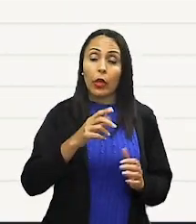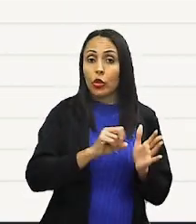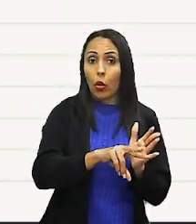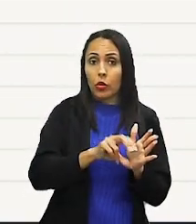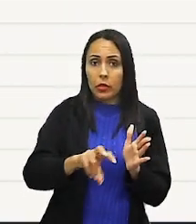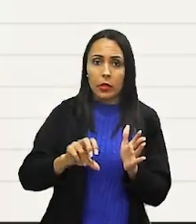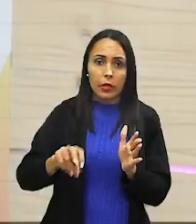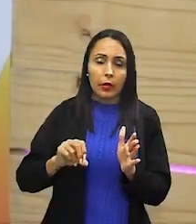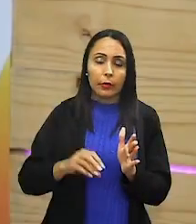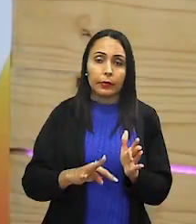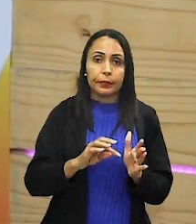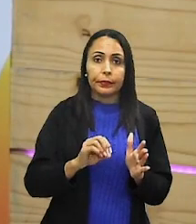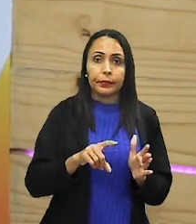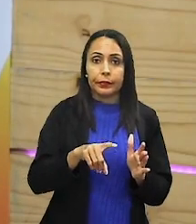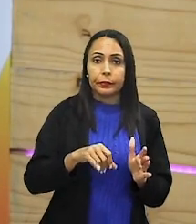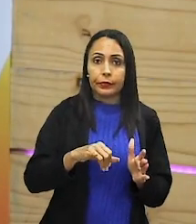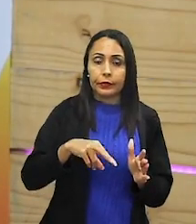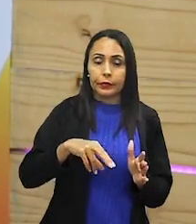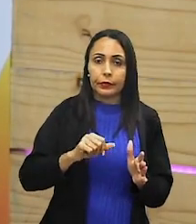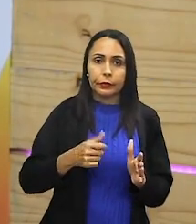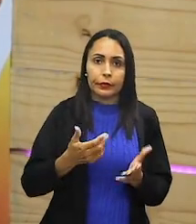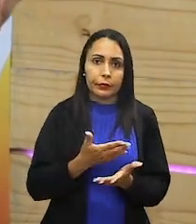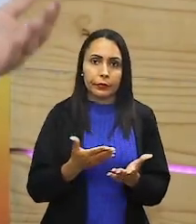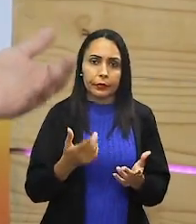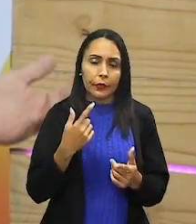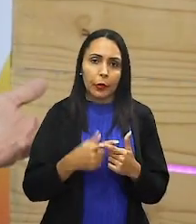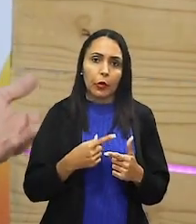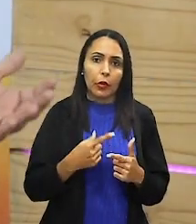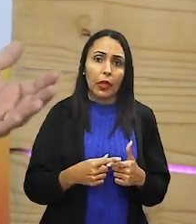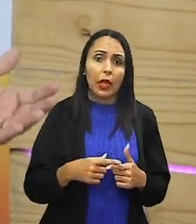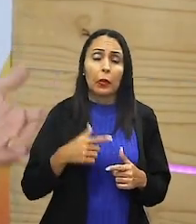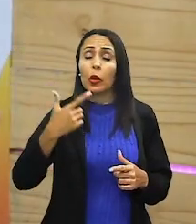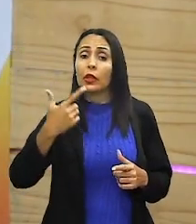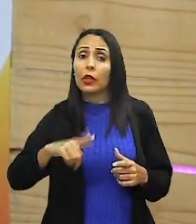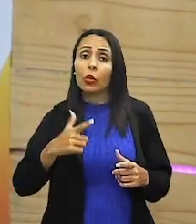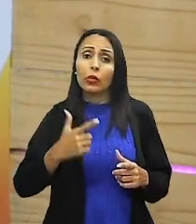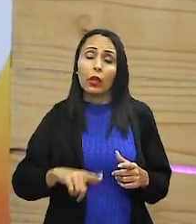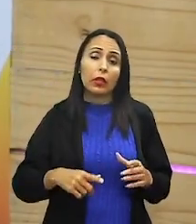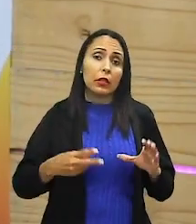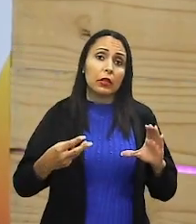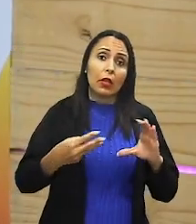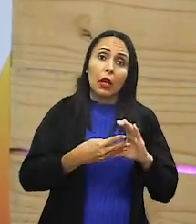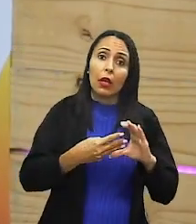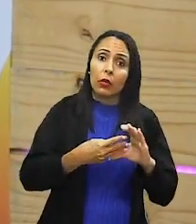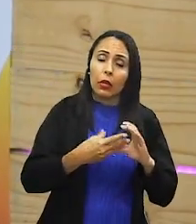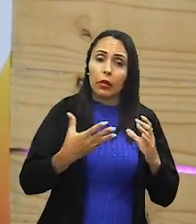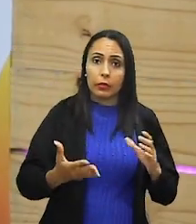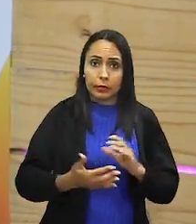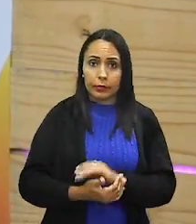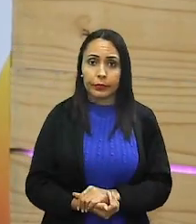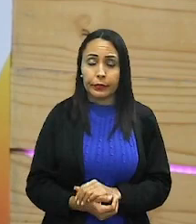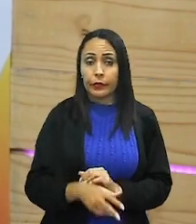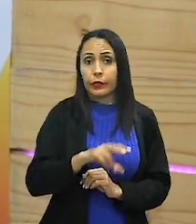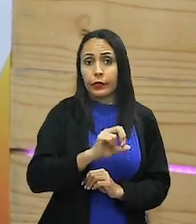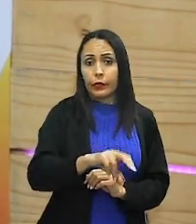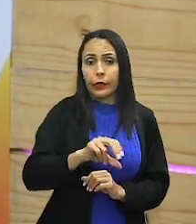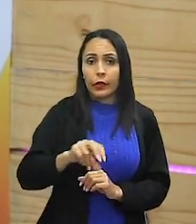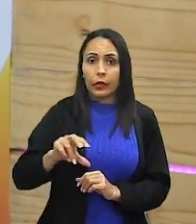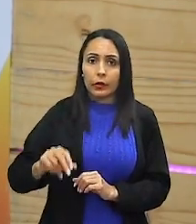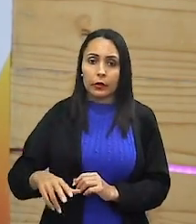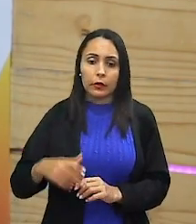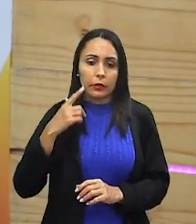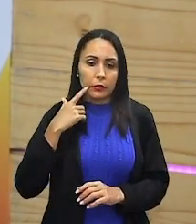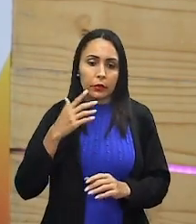produz toxina, né? Mas por que o vírus não produz toxina? Porque ele não tem célula. Toxina é uma substância que ela tem